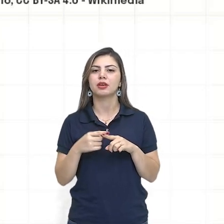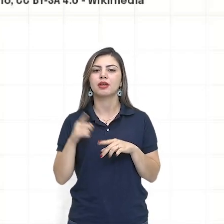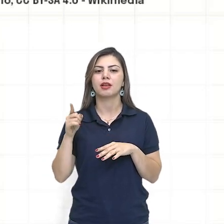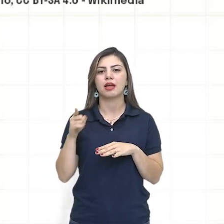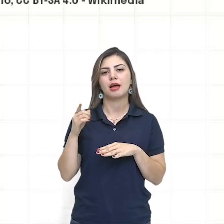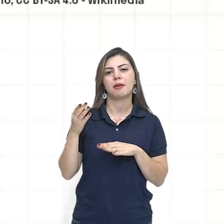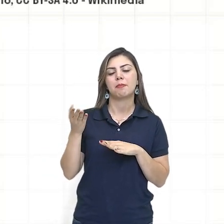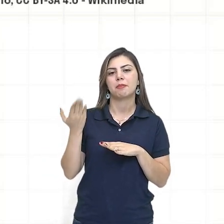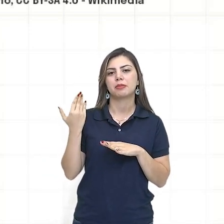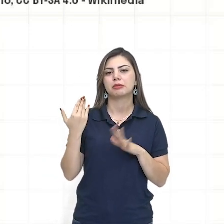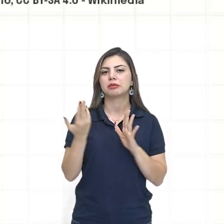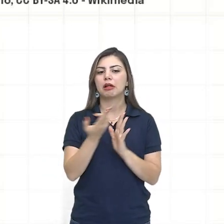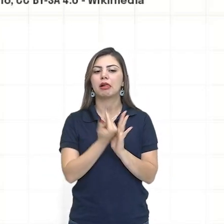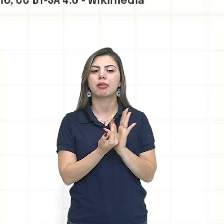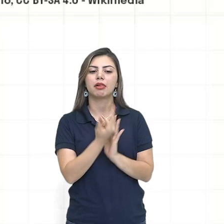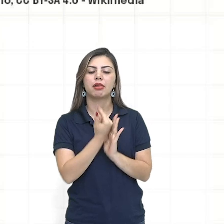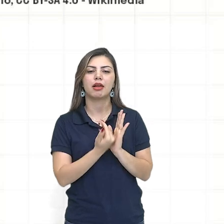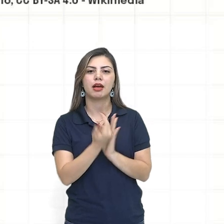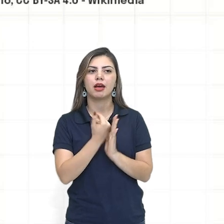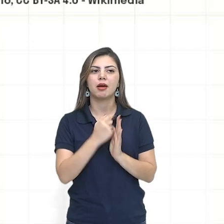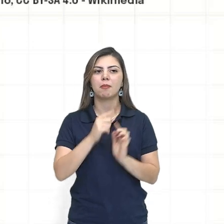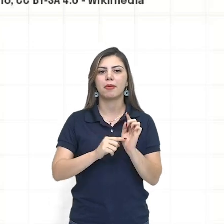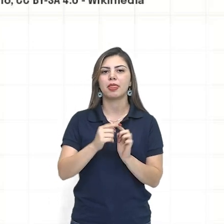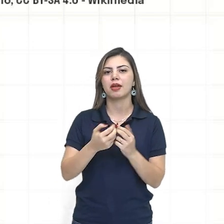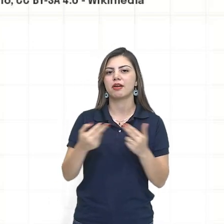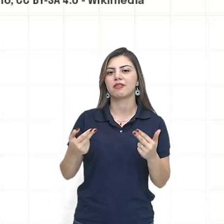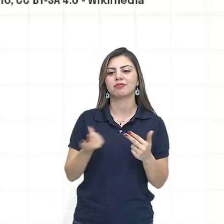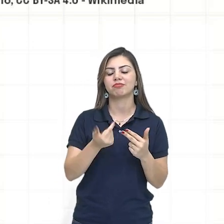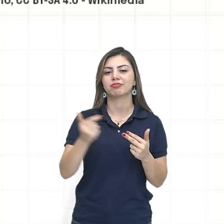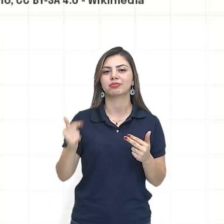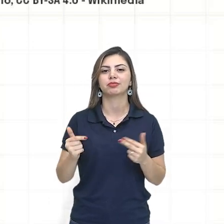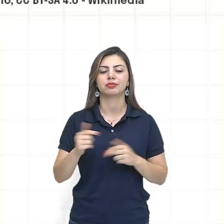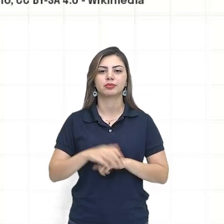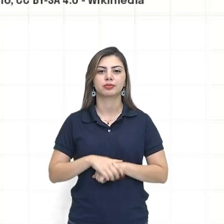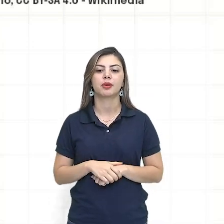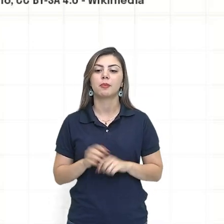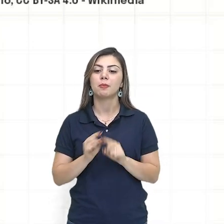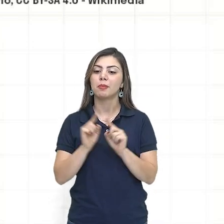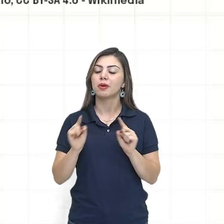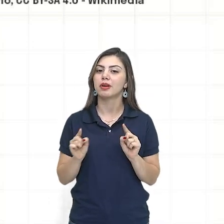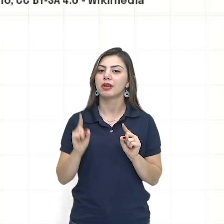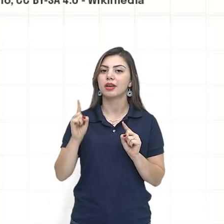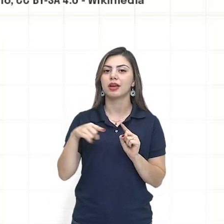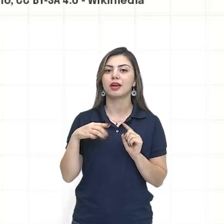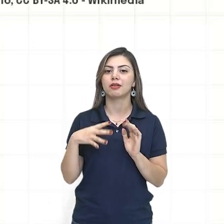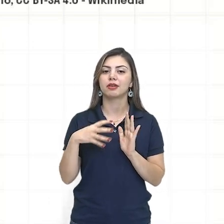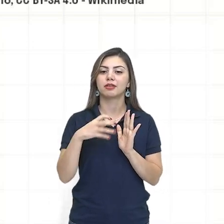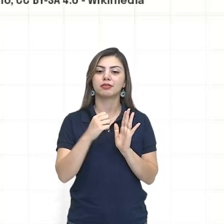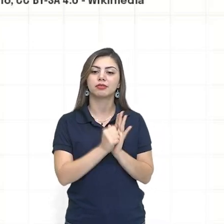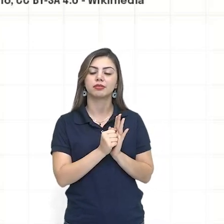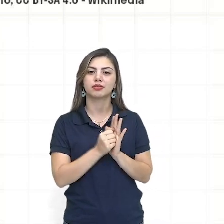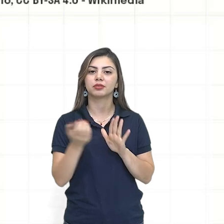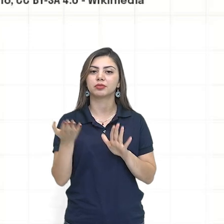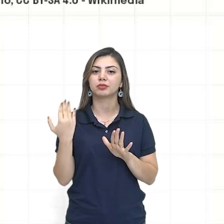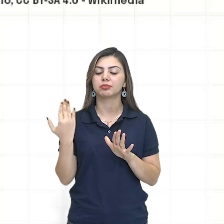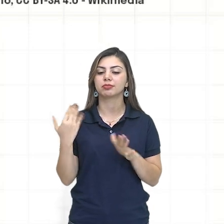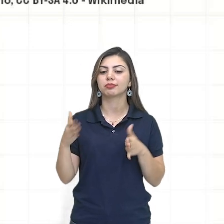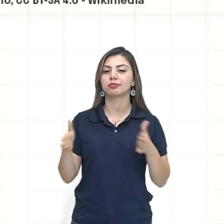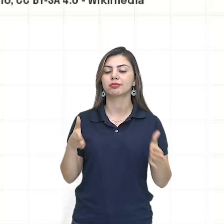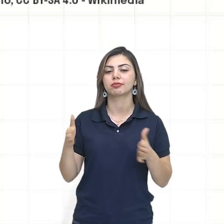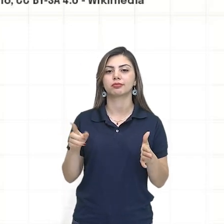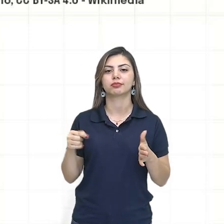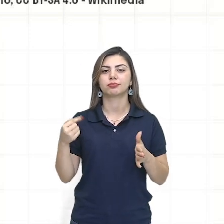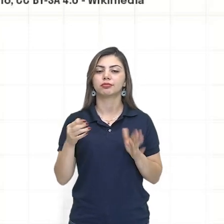de desenho, né, da época. Mas é um registro, né, de que naquela época já